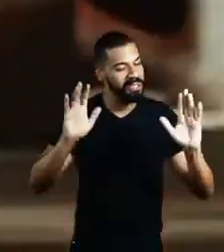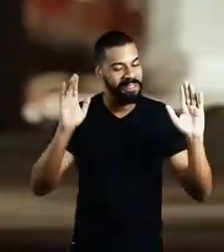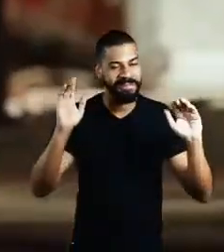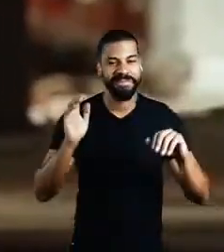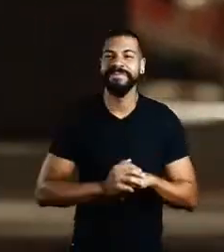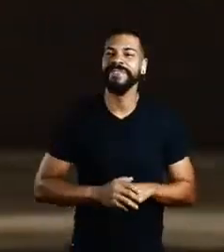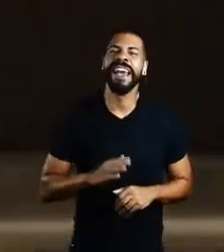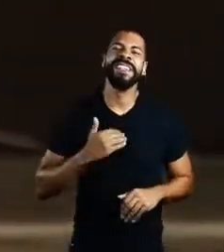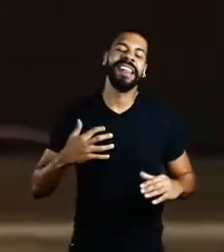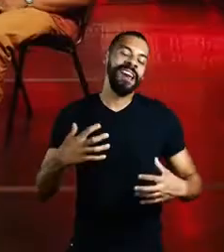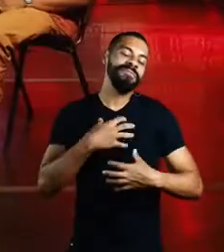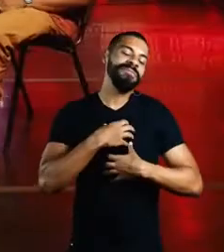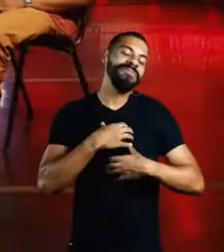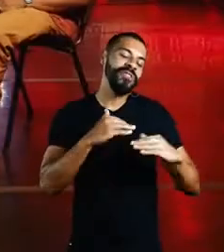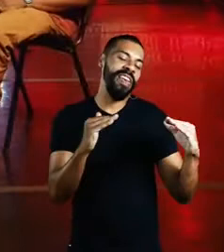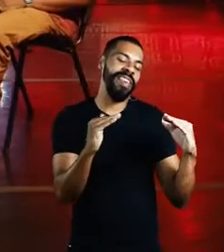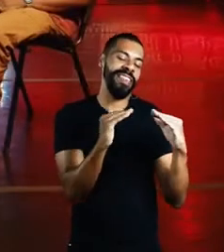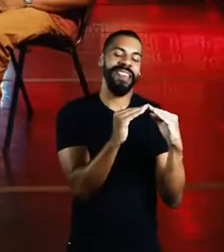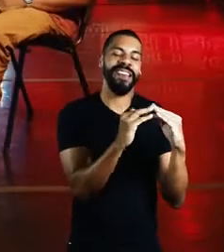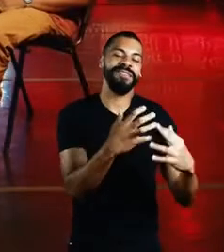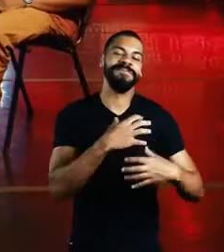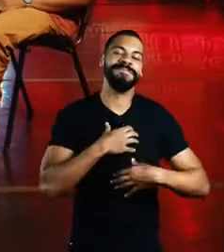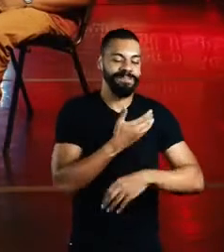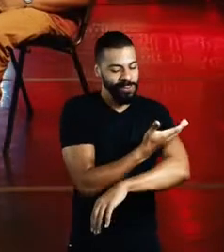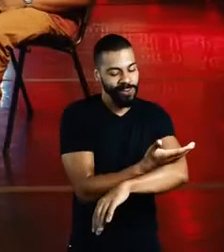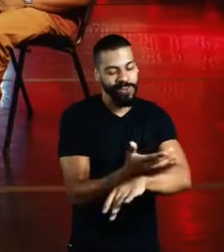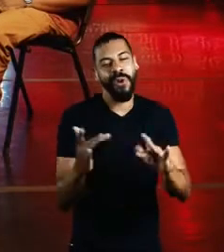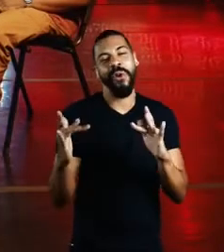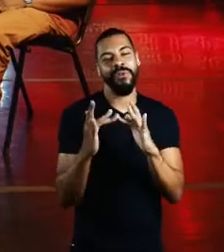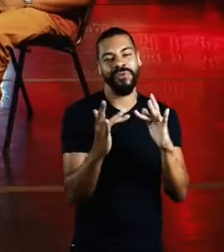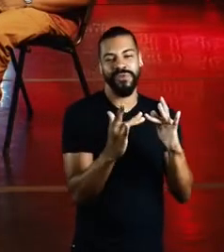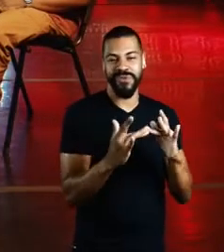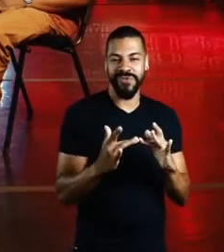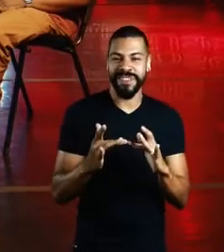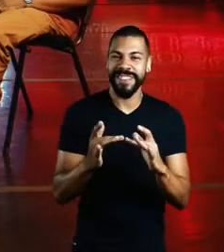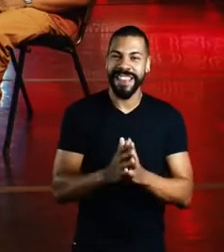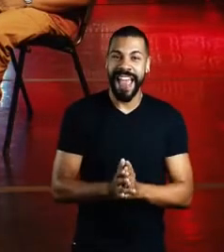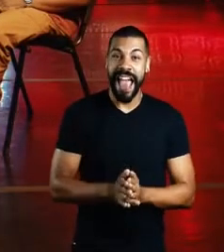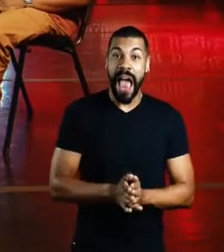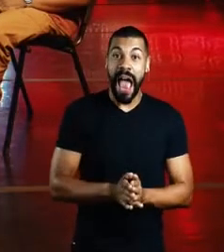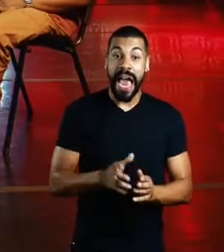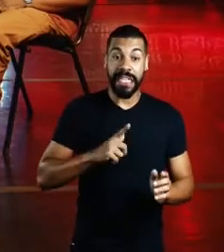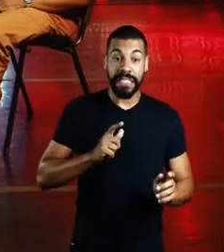Tô em casa, falou, tô em casa, não sabia que era isso. Pá, bateria eletrônica.